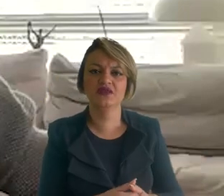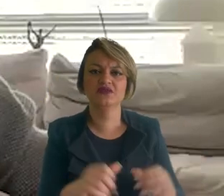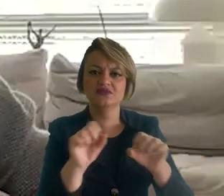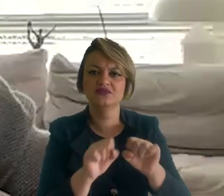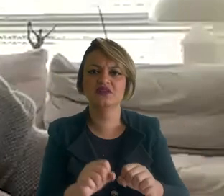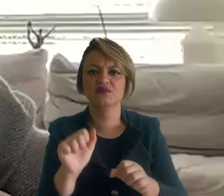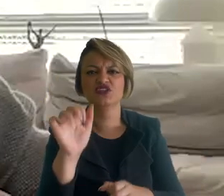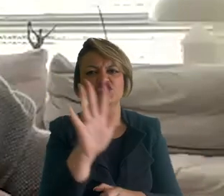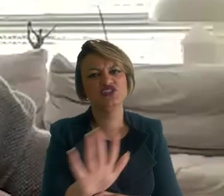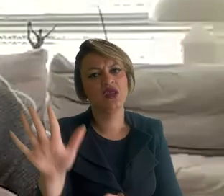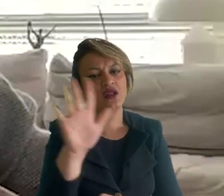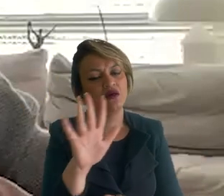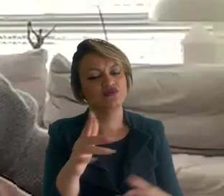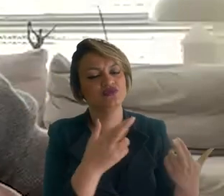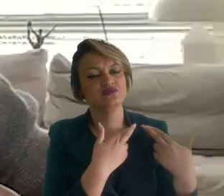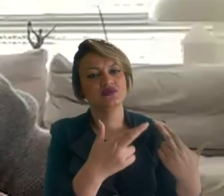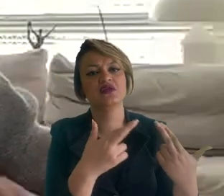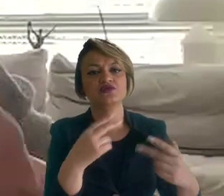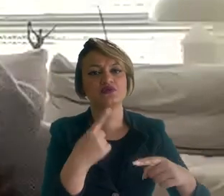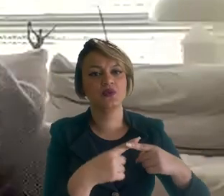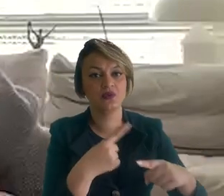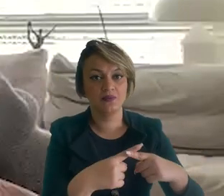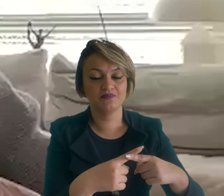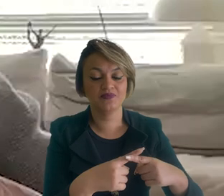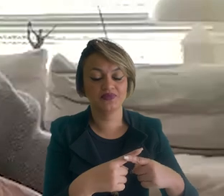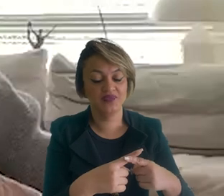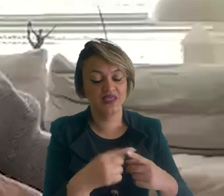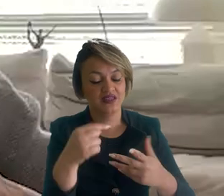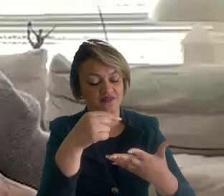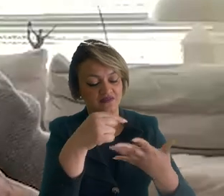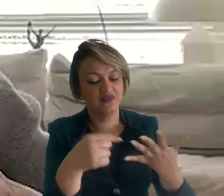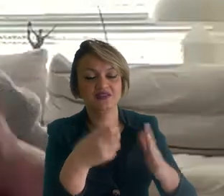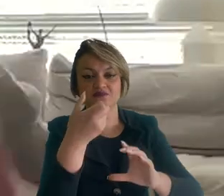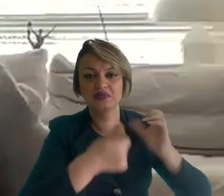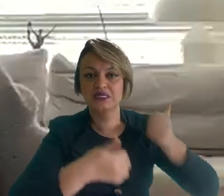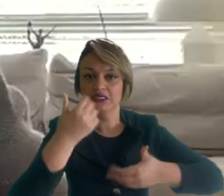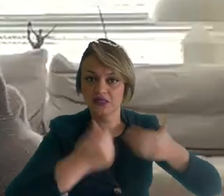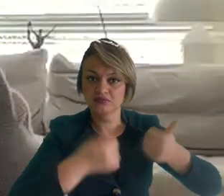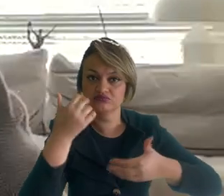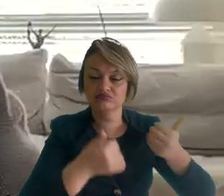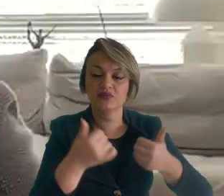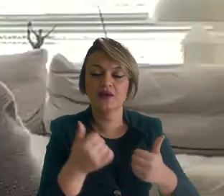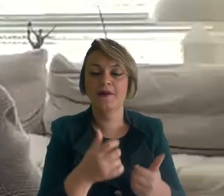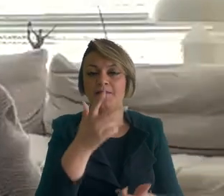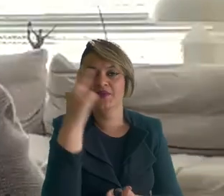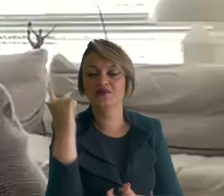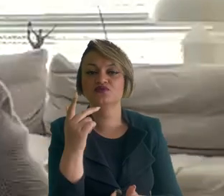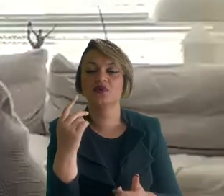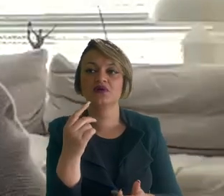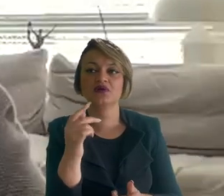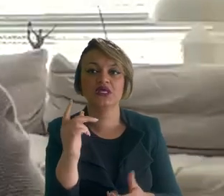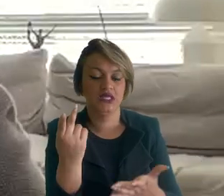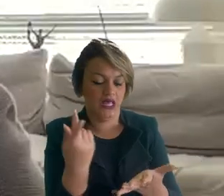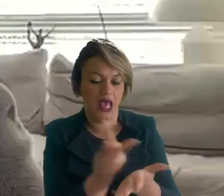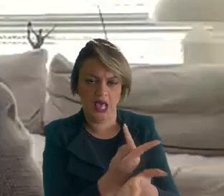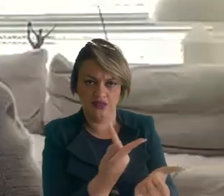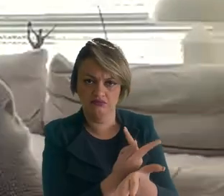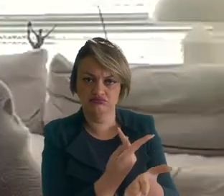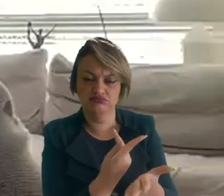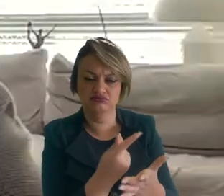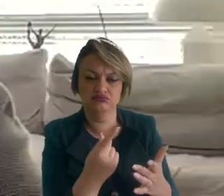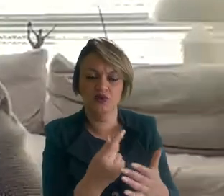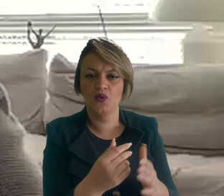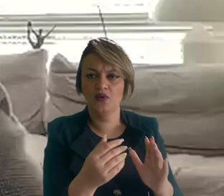Geral de responsabilidade civil porque ele traz a cláusula Geral de que aquele que praticar ato